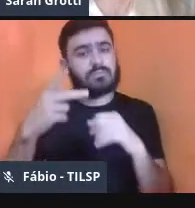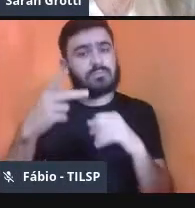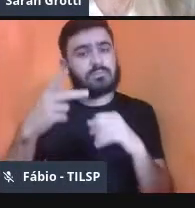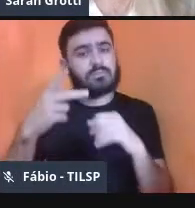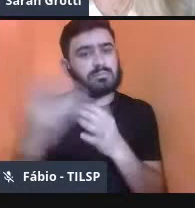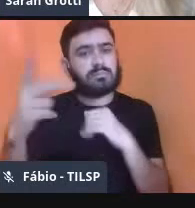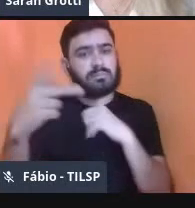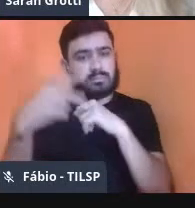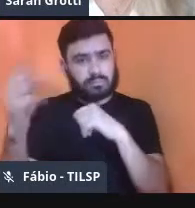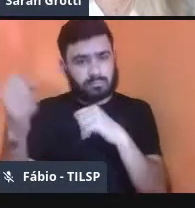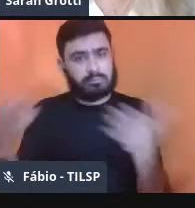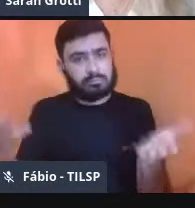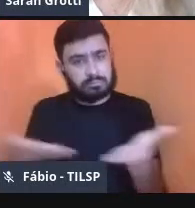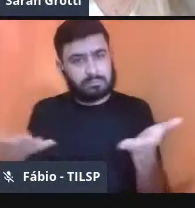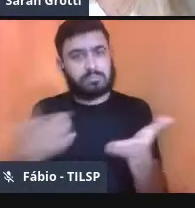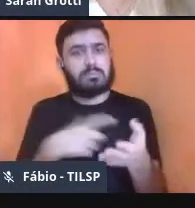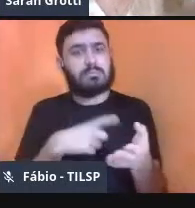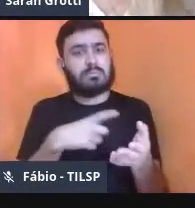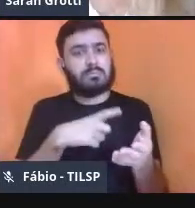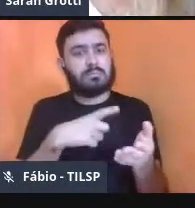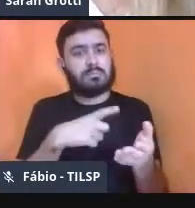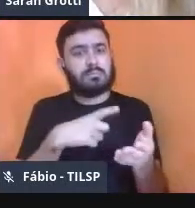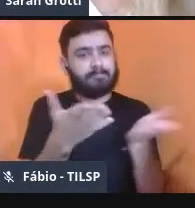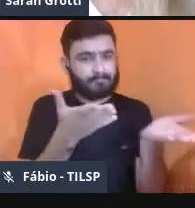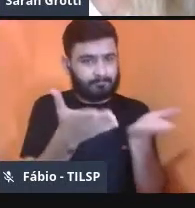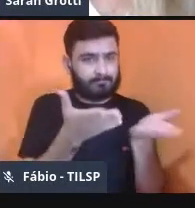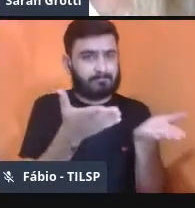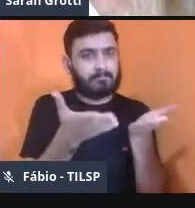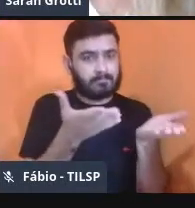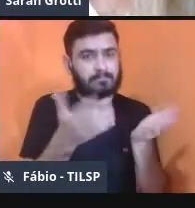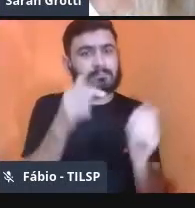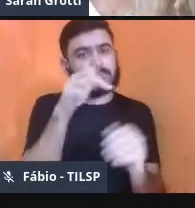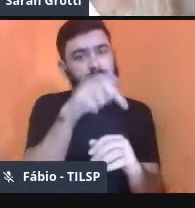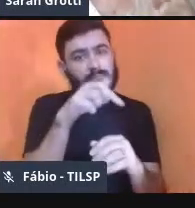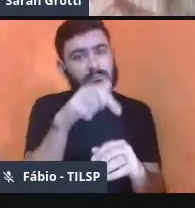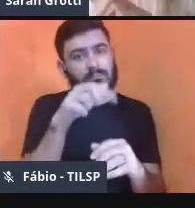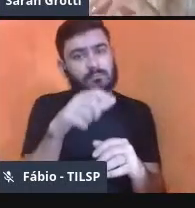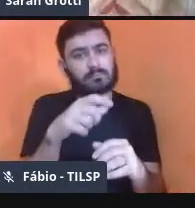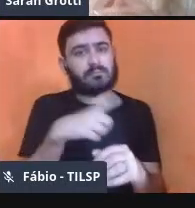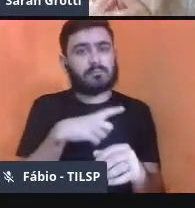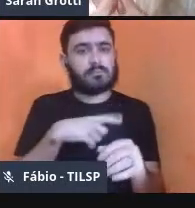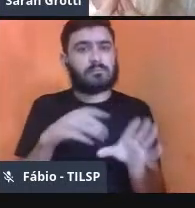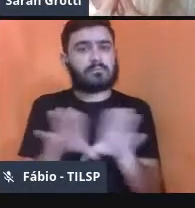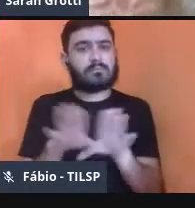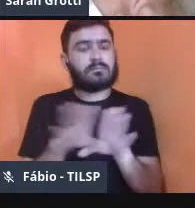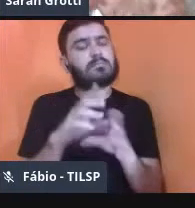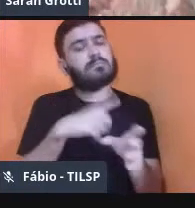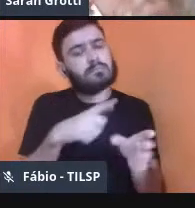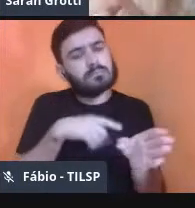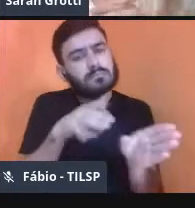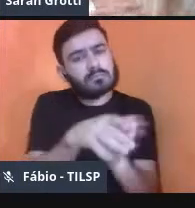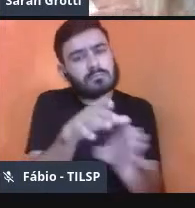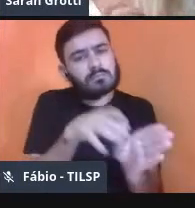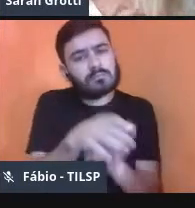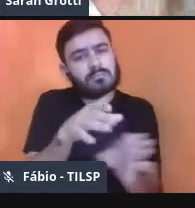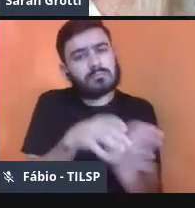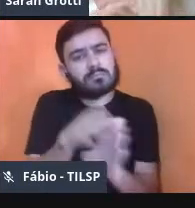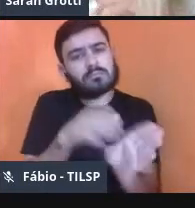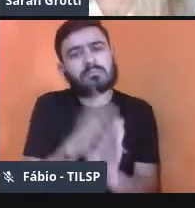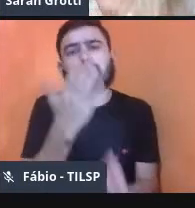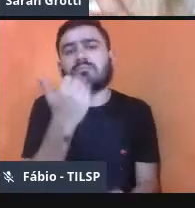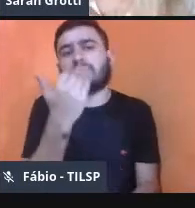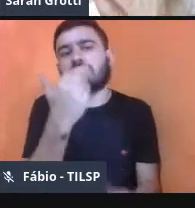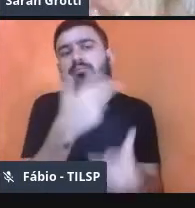atendimento na clínica e consultoria alimentares, né, funciono, tem esses 2